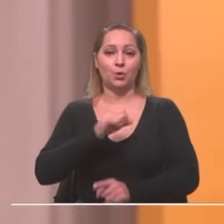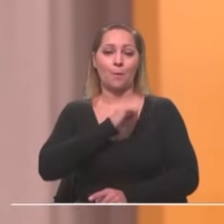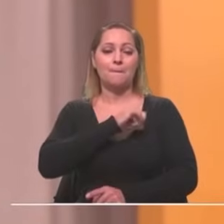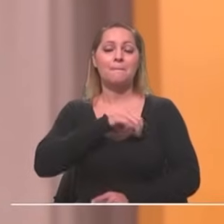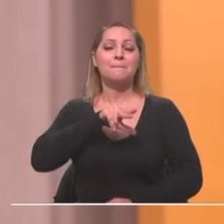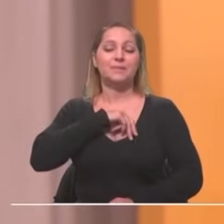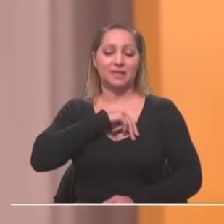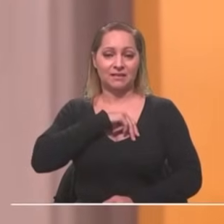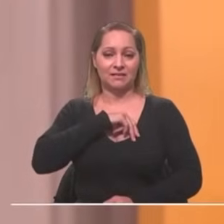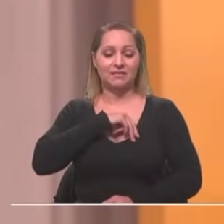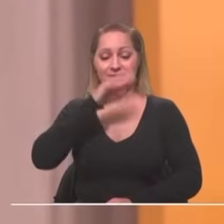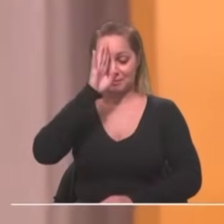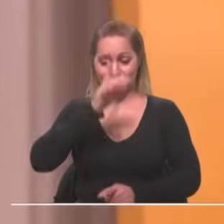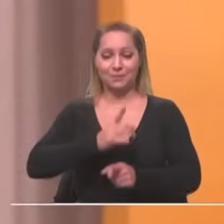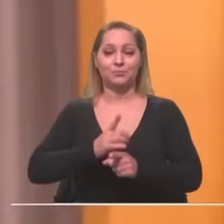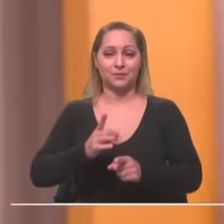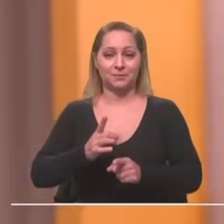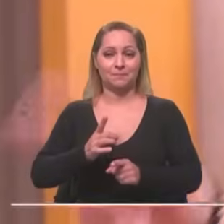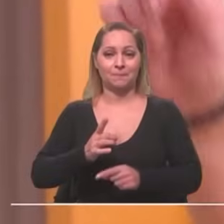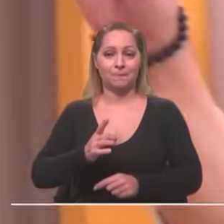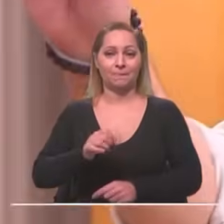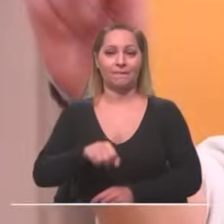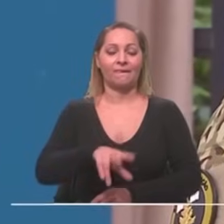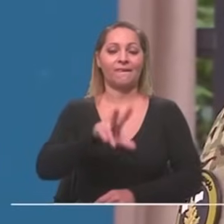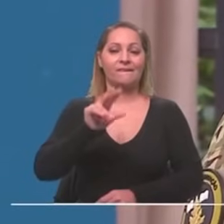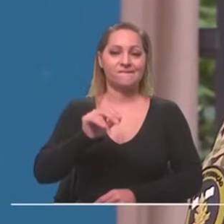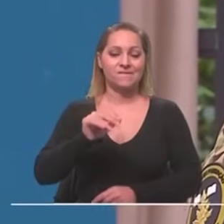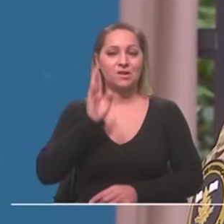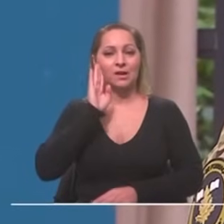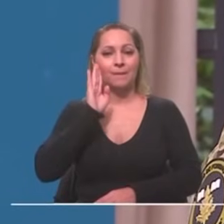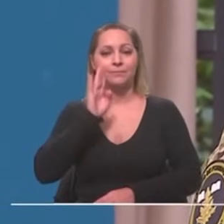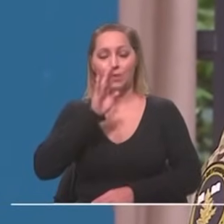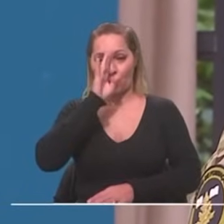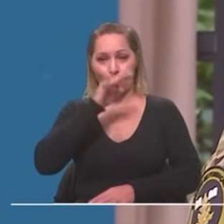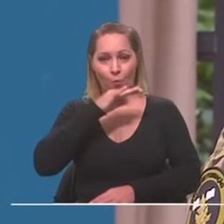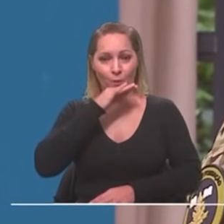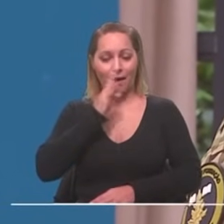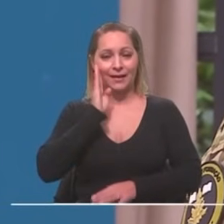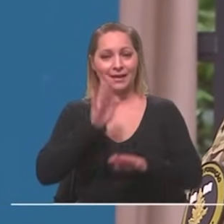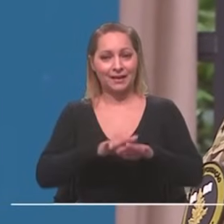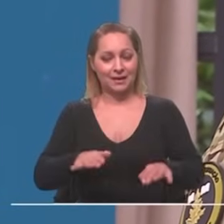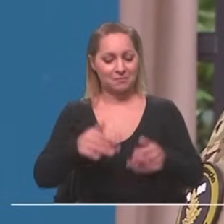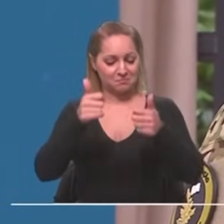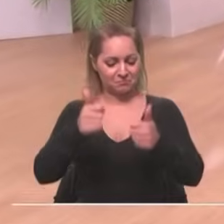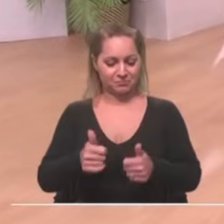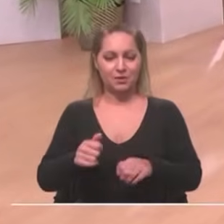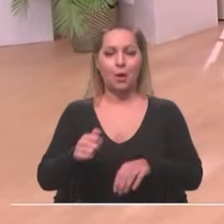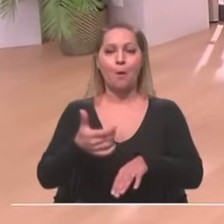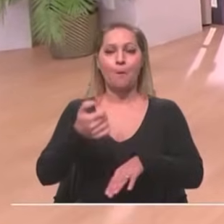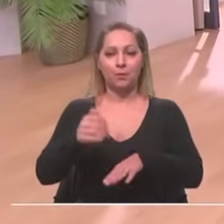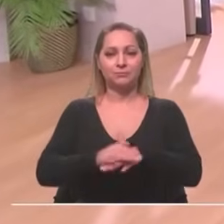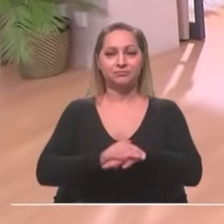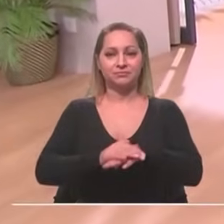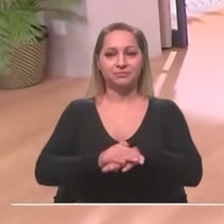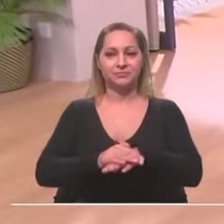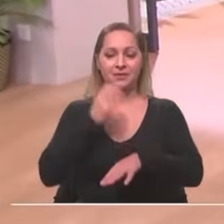mérito. Sabe porquê? Porque nunca tive o meu quarto nem a minha cama desarranjada, as minhas botas sempre engraxadas. Mérito